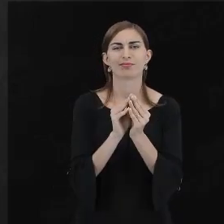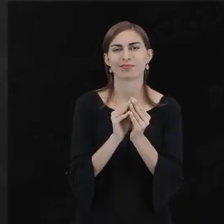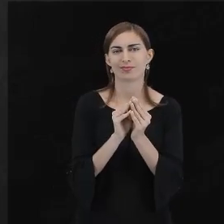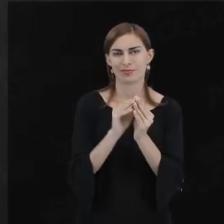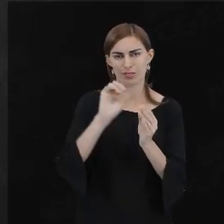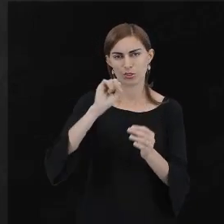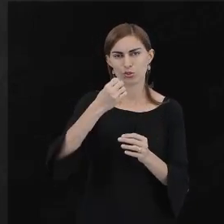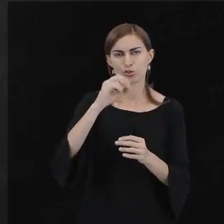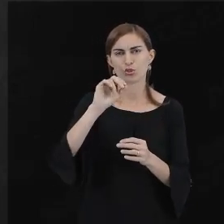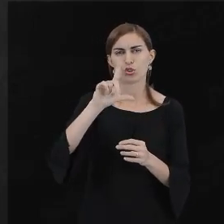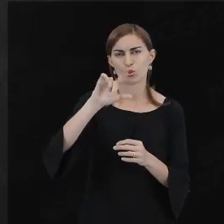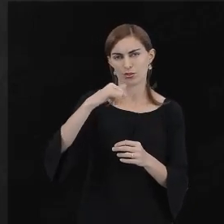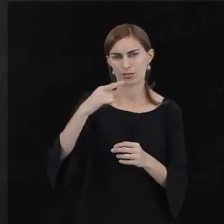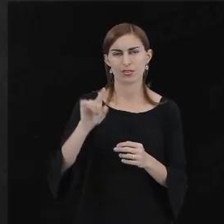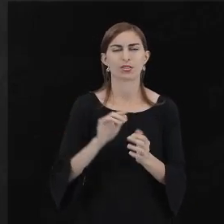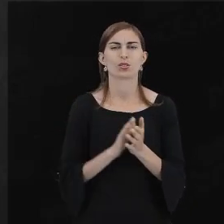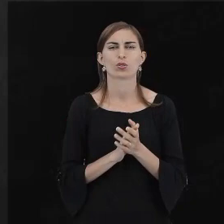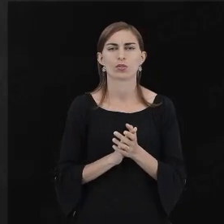soluções